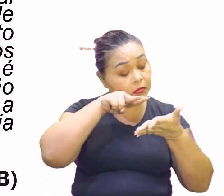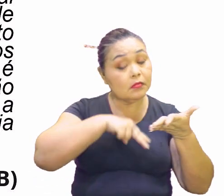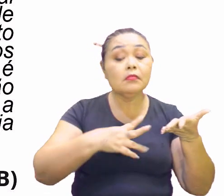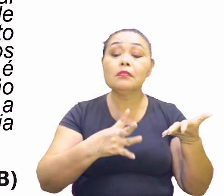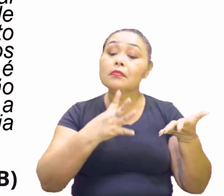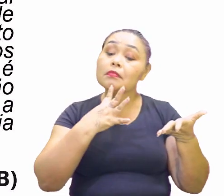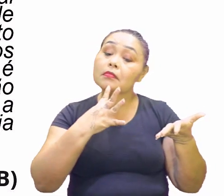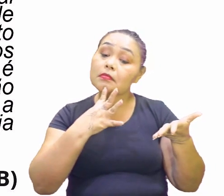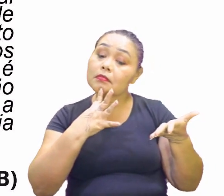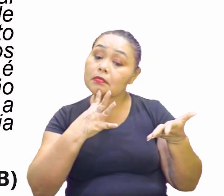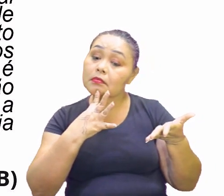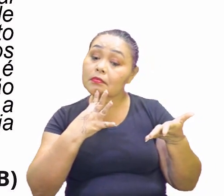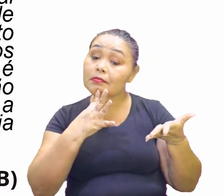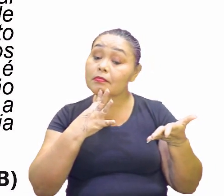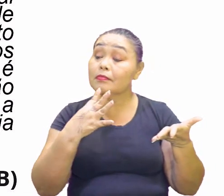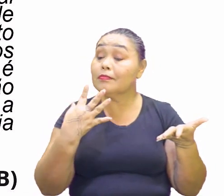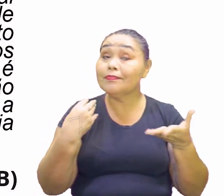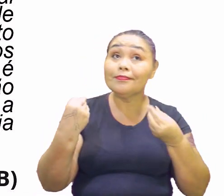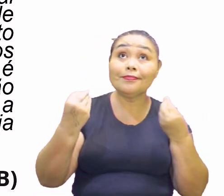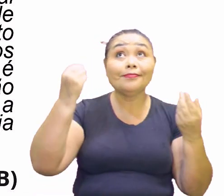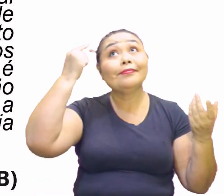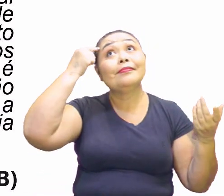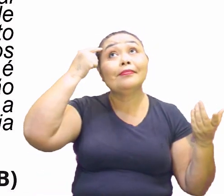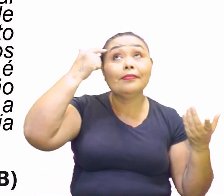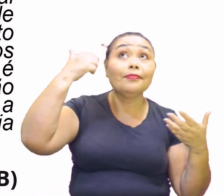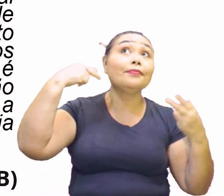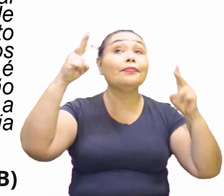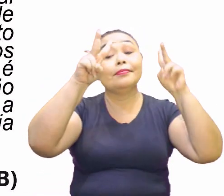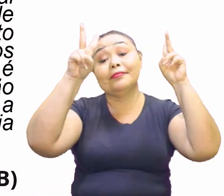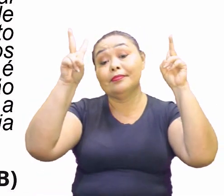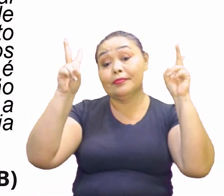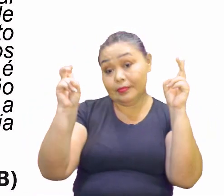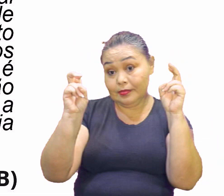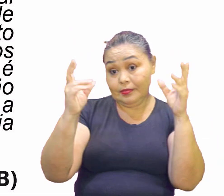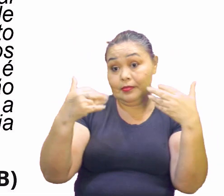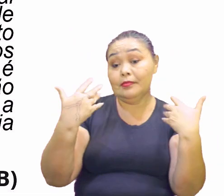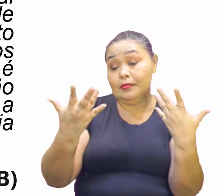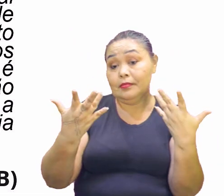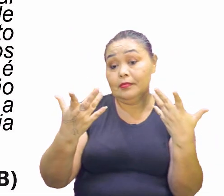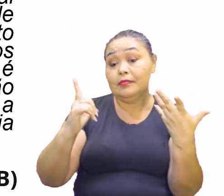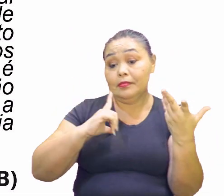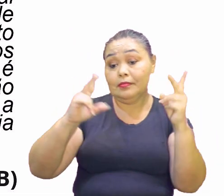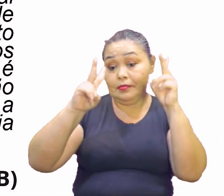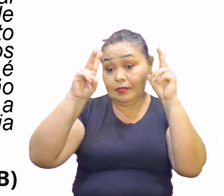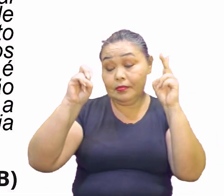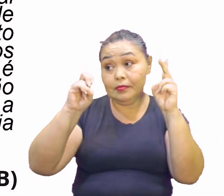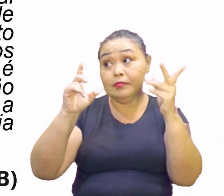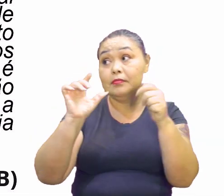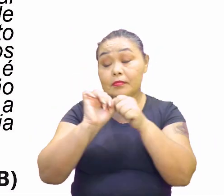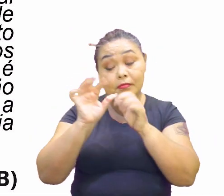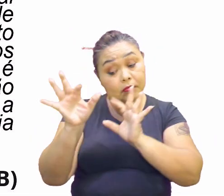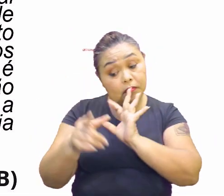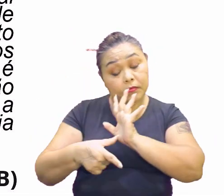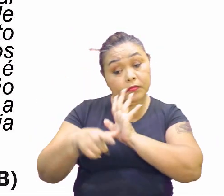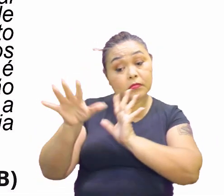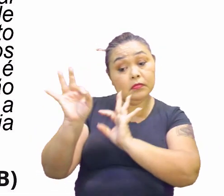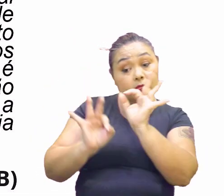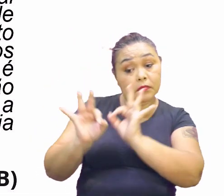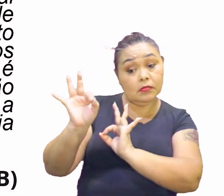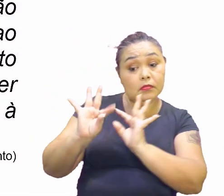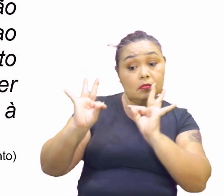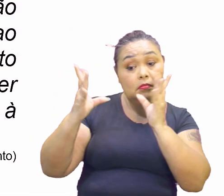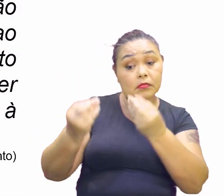e conhecer, porque não tem como adivinhar qual vai ser o tema. Temos que estar preparado para tudo, né?